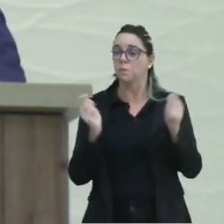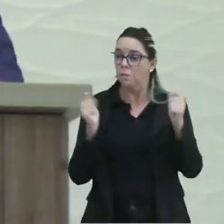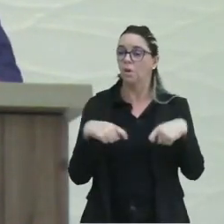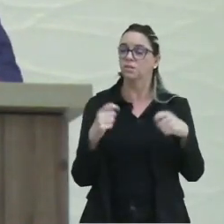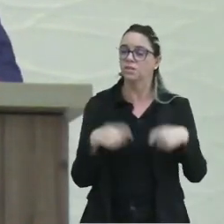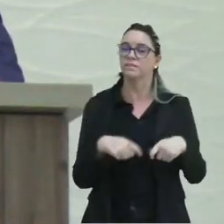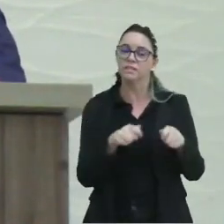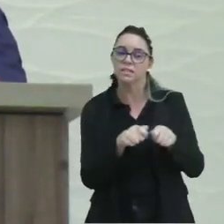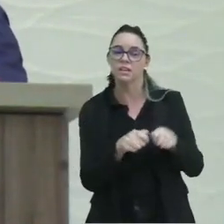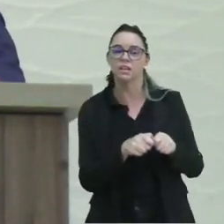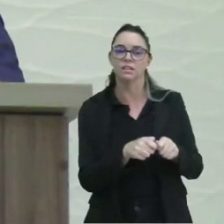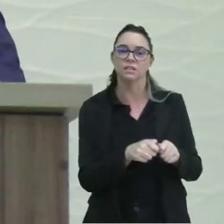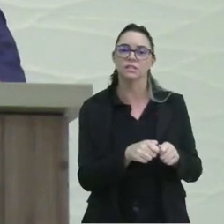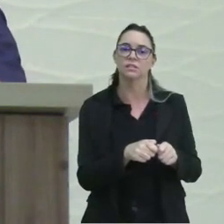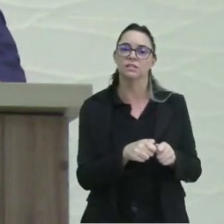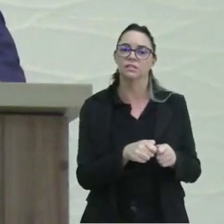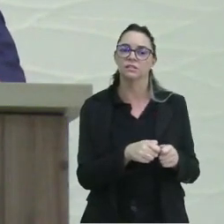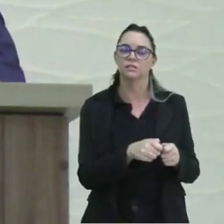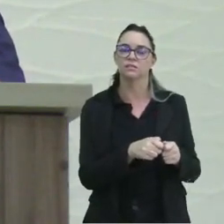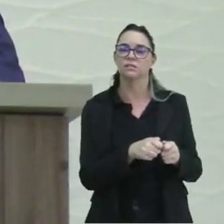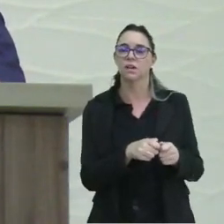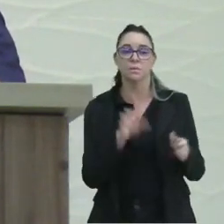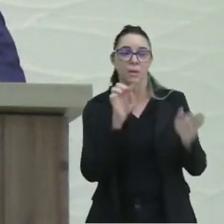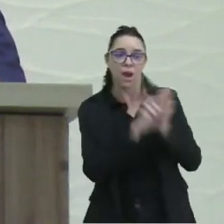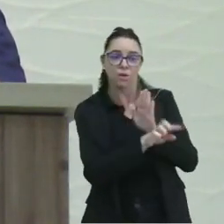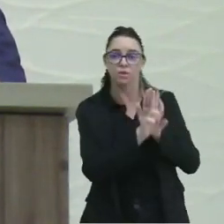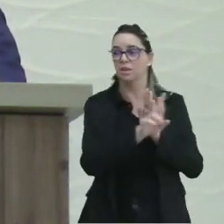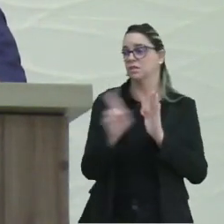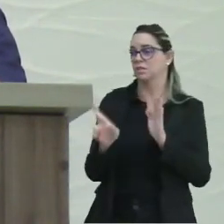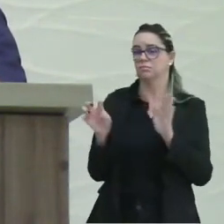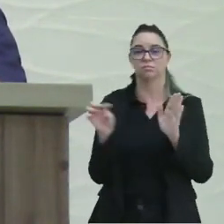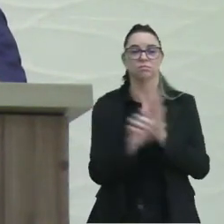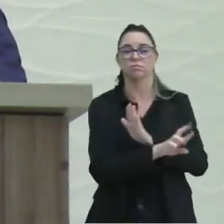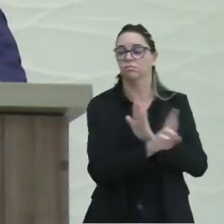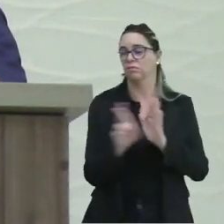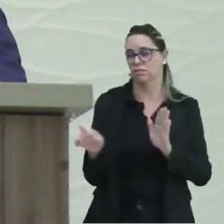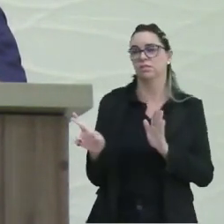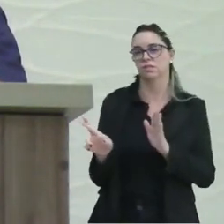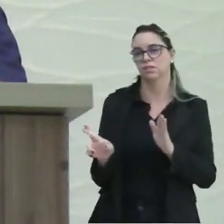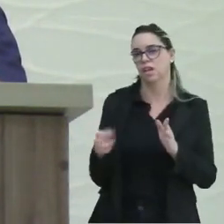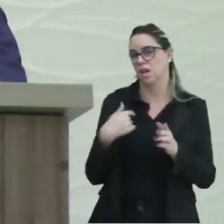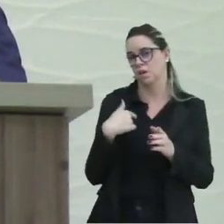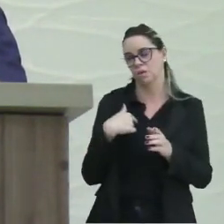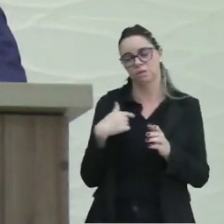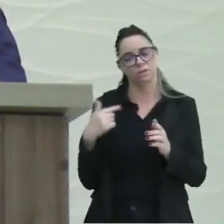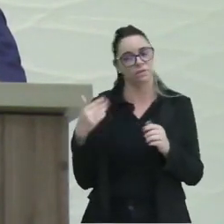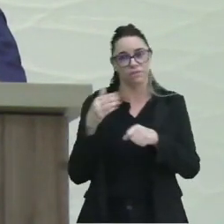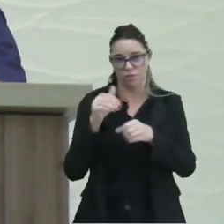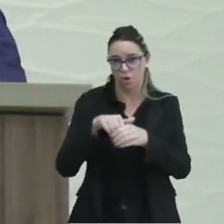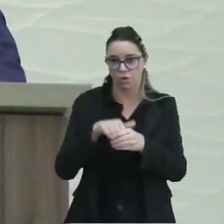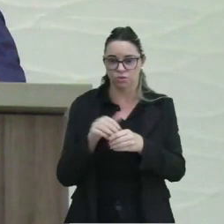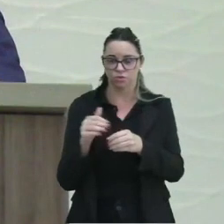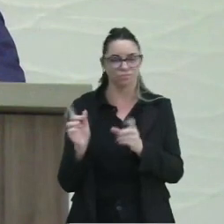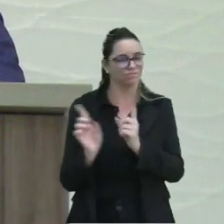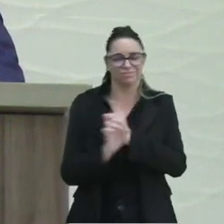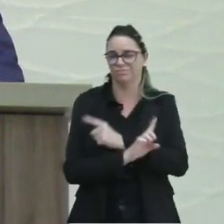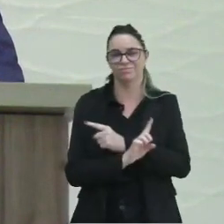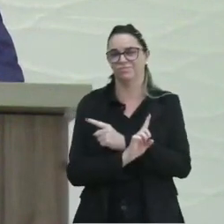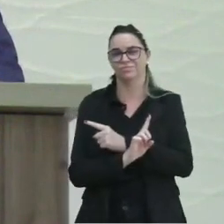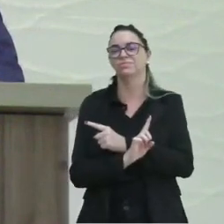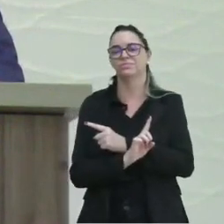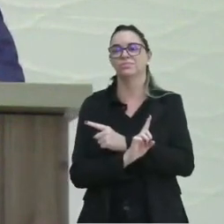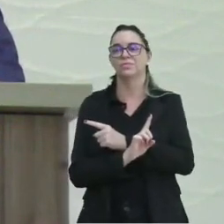fazer a devolução daqueles questionamentos que surgirem nessa mesma Assembleia. Então o meu voto contrário é diante da experiência que tivemos no ano